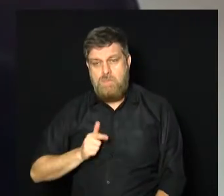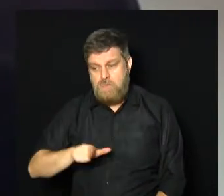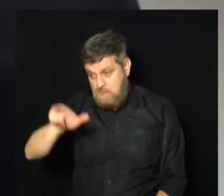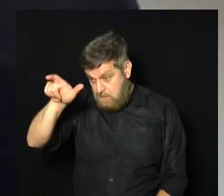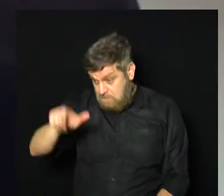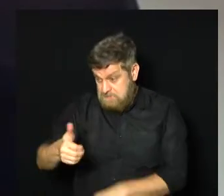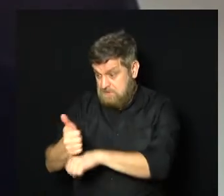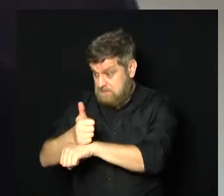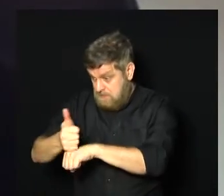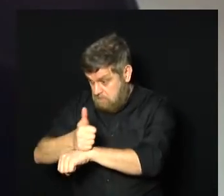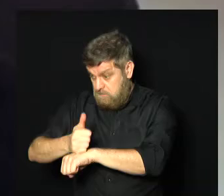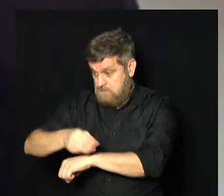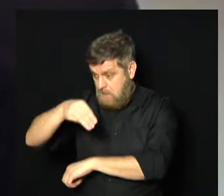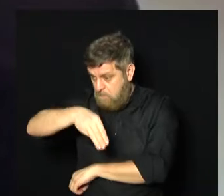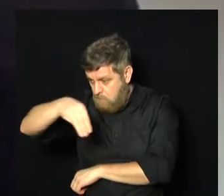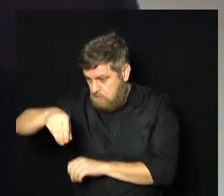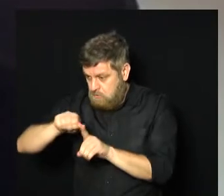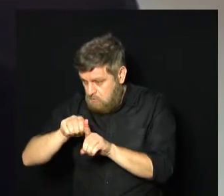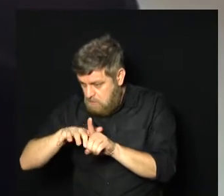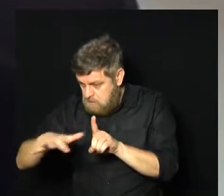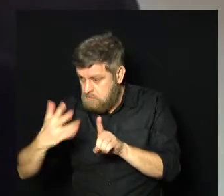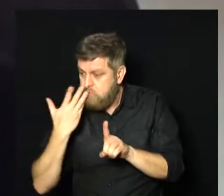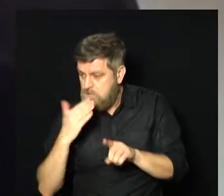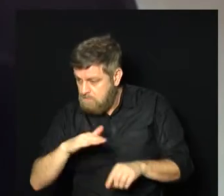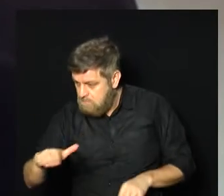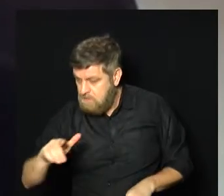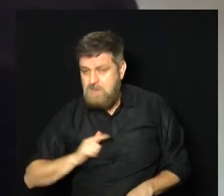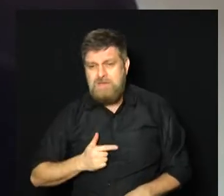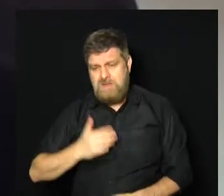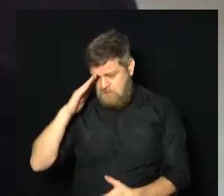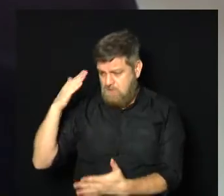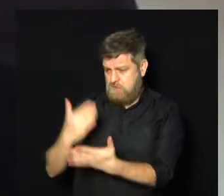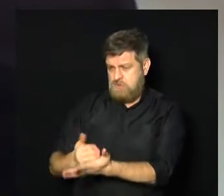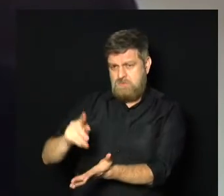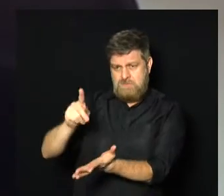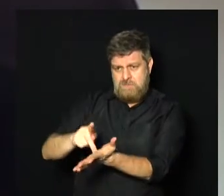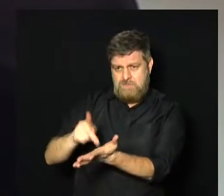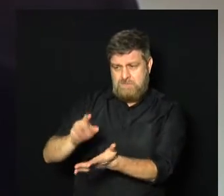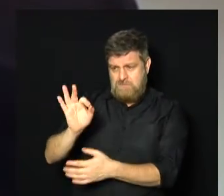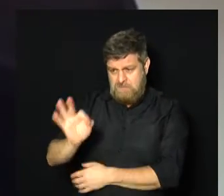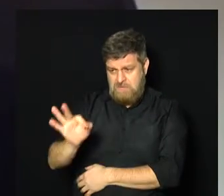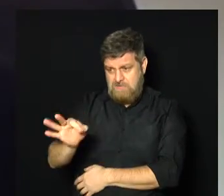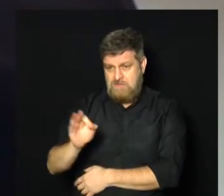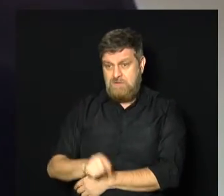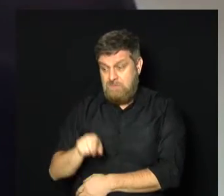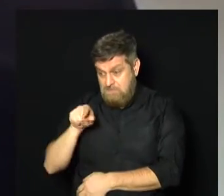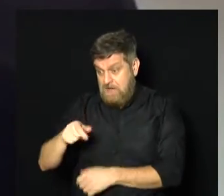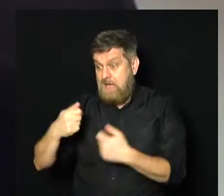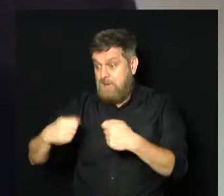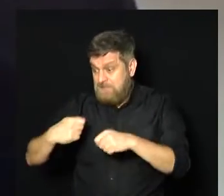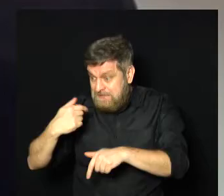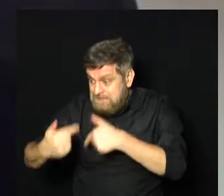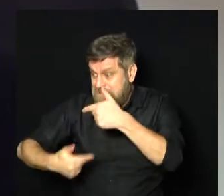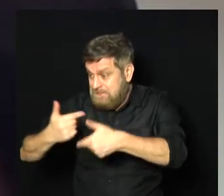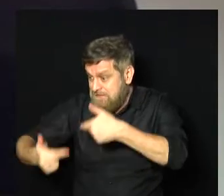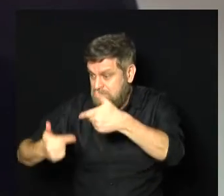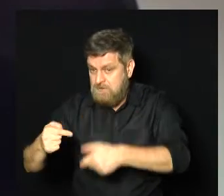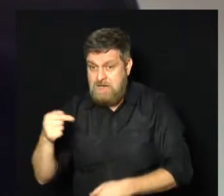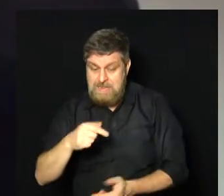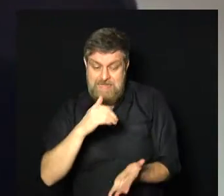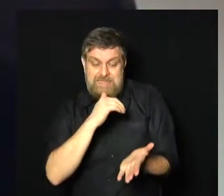as agentes de educação infantil e as monitoras, com certeza vão ser convocadas, né? E vai ter toda uma discussão na